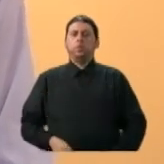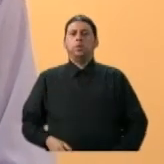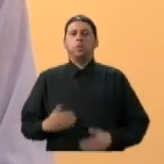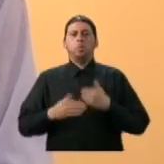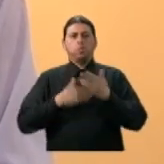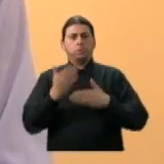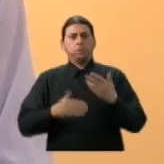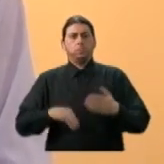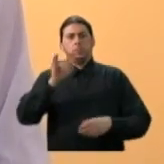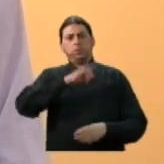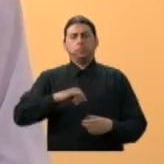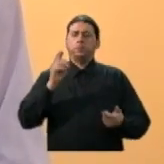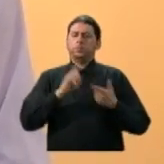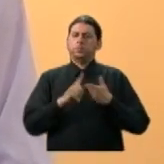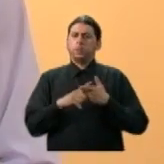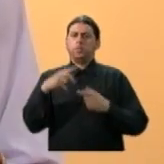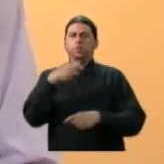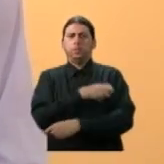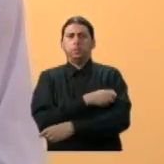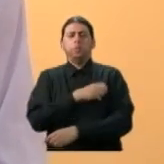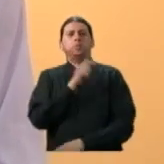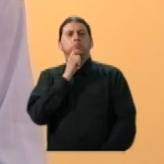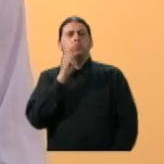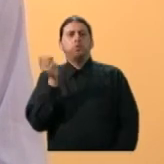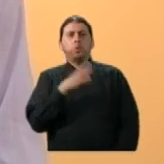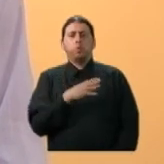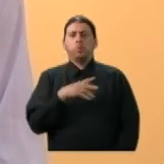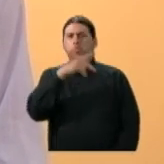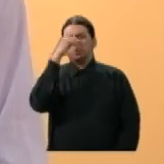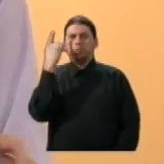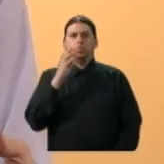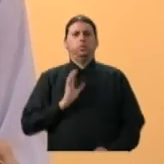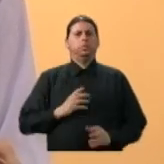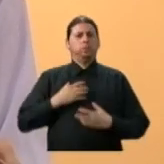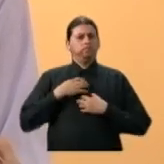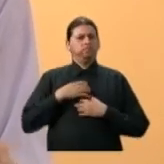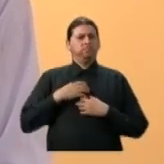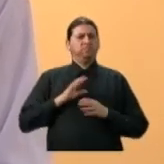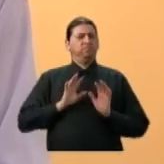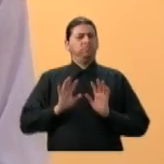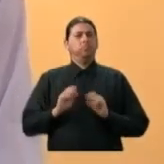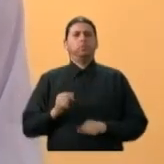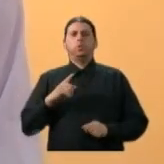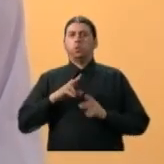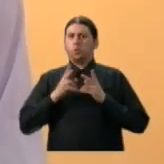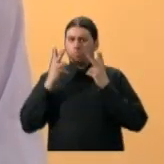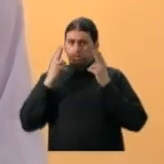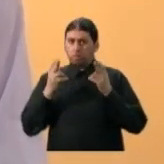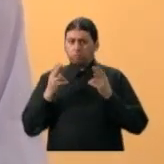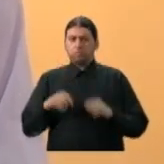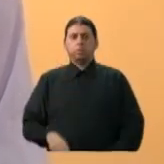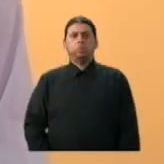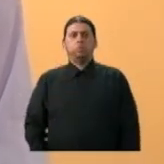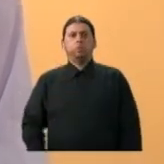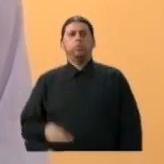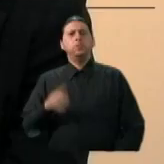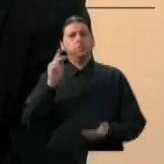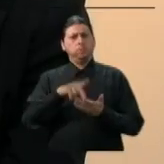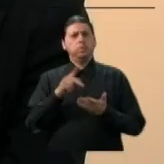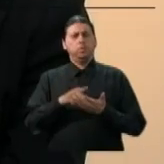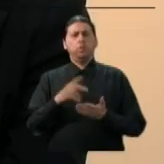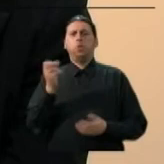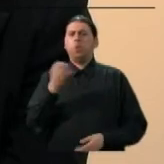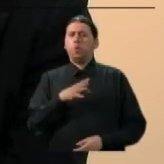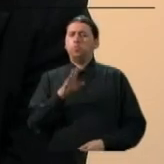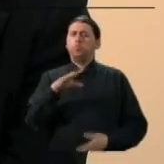procedimento importante, porque é uma vacina ainda nova, né, que as pessoas ainda estranham, e é normal essa resistência? Na verdade, ela é relativamente nova,